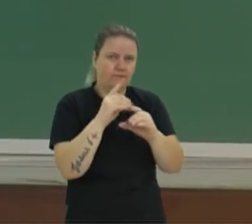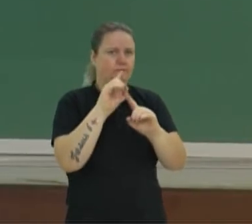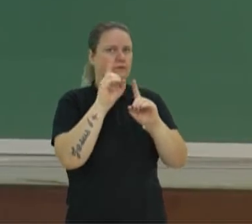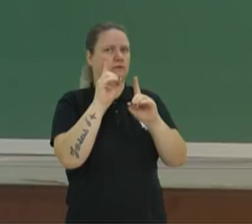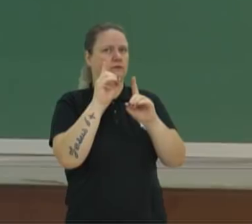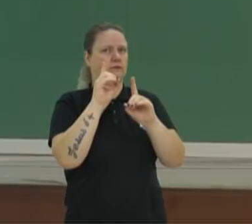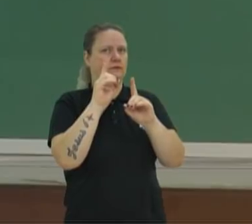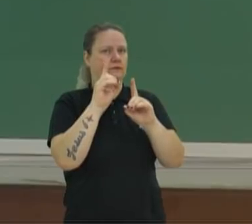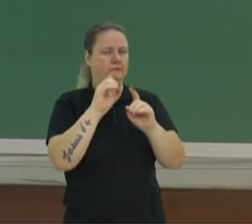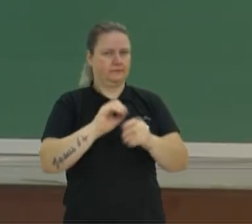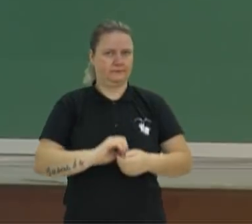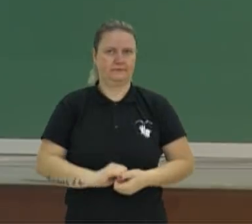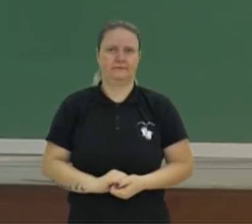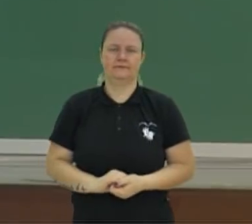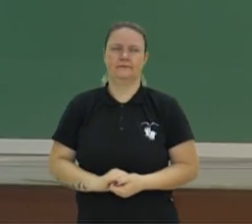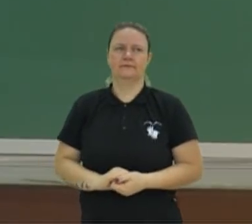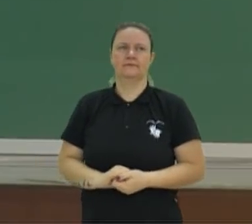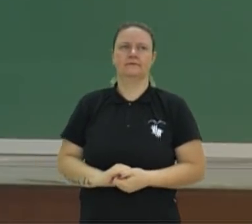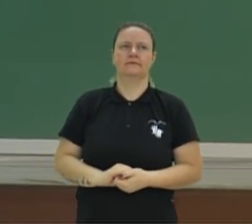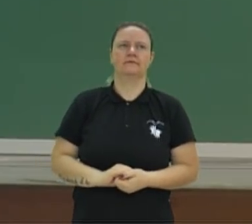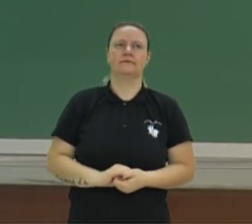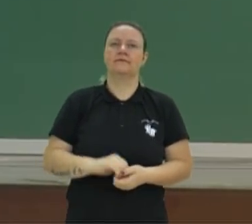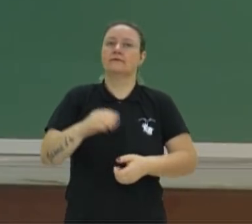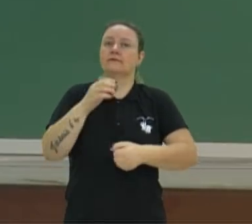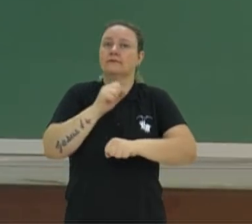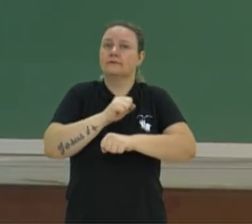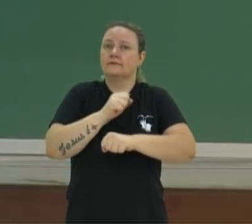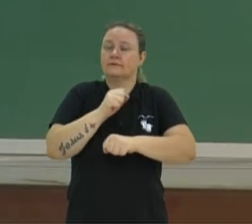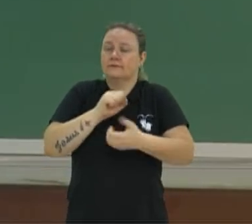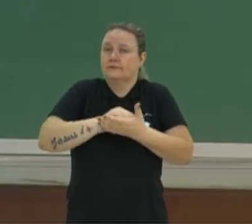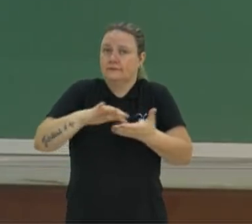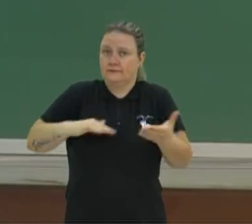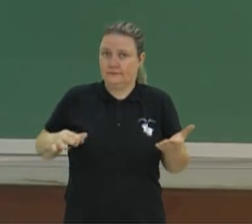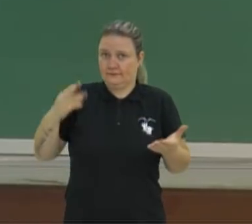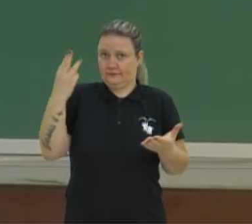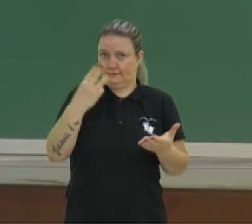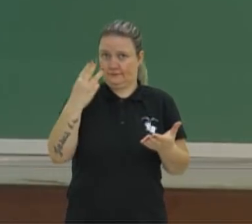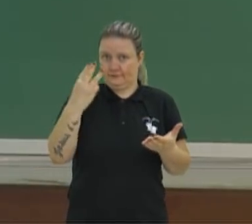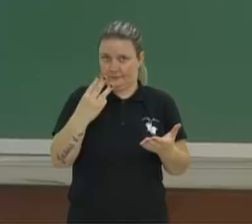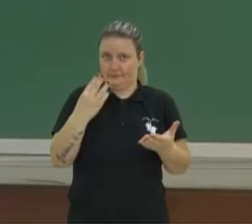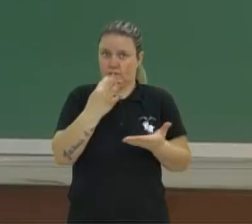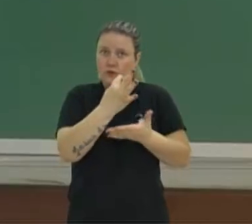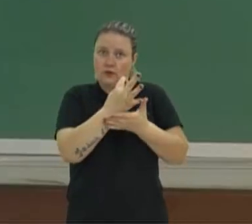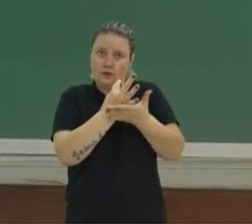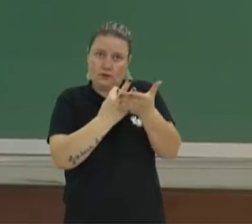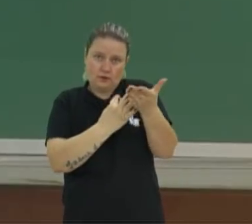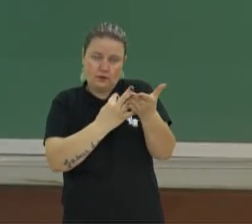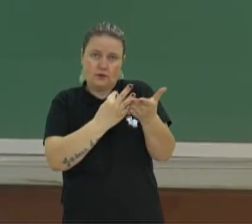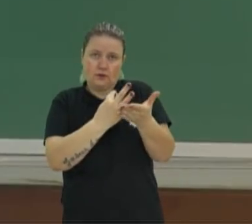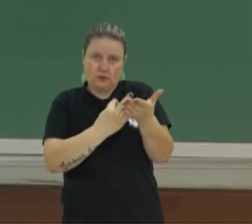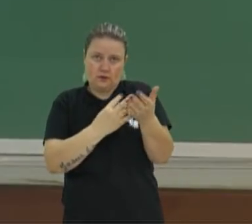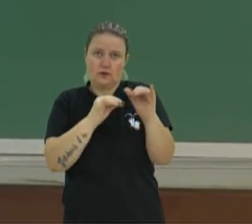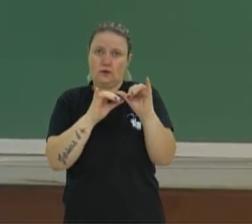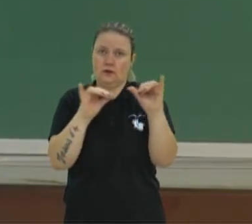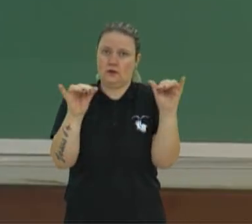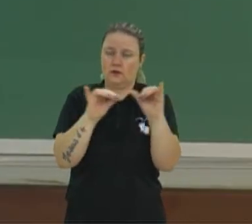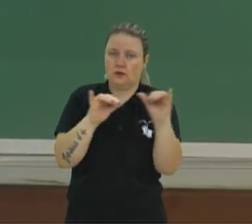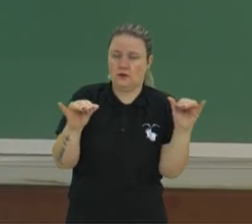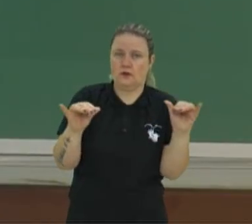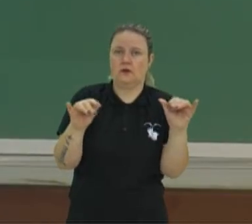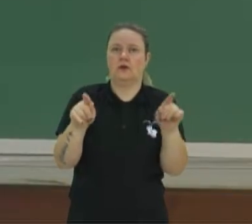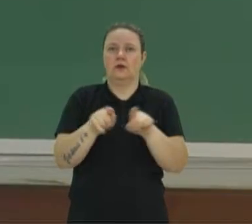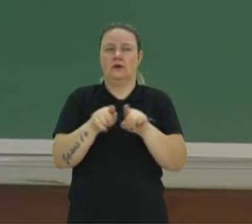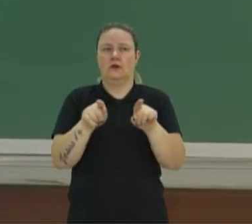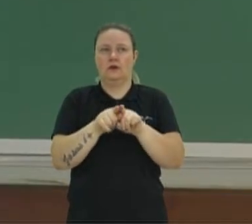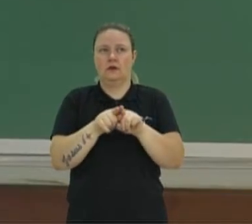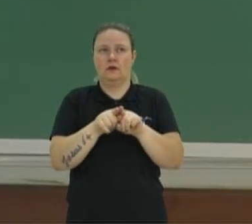convergente. Temos agora o exercício número 3, com o mesmo trecho da notícia e o mesmo trecho do